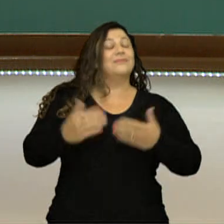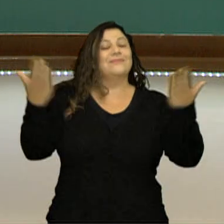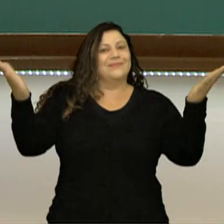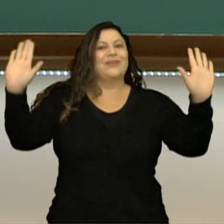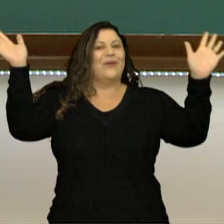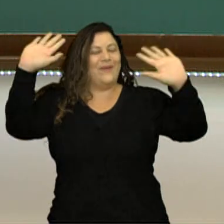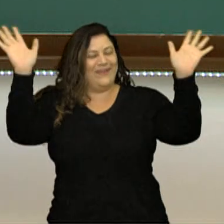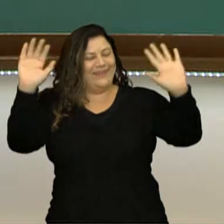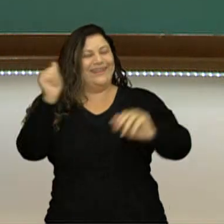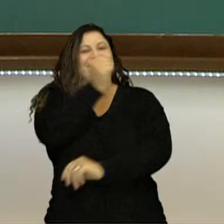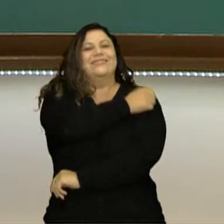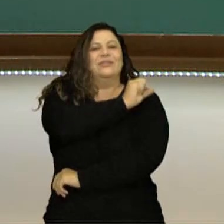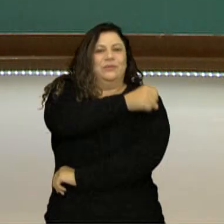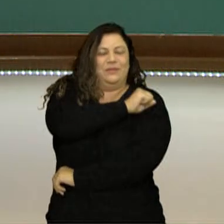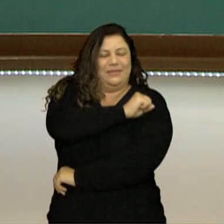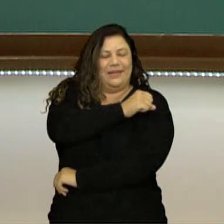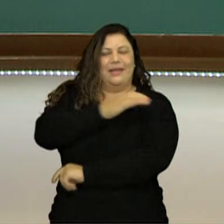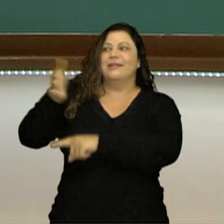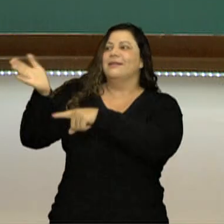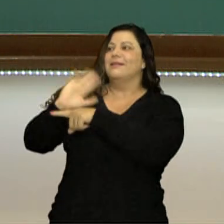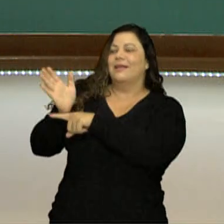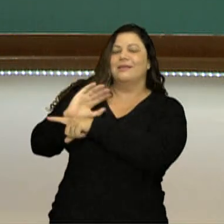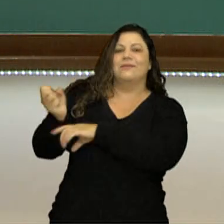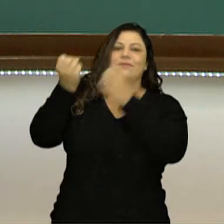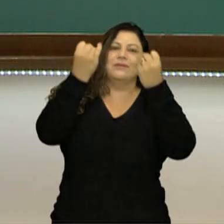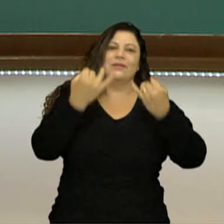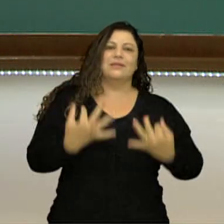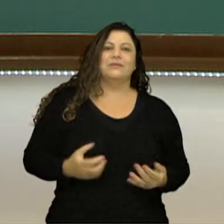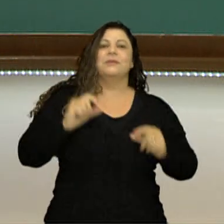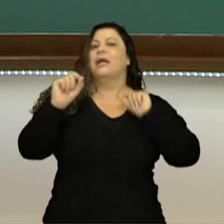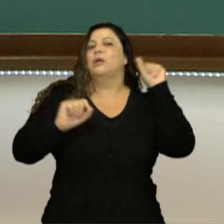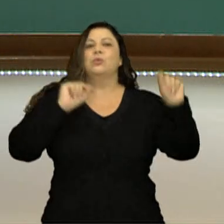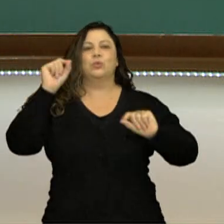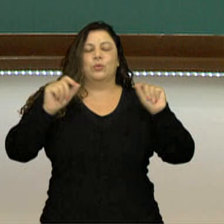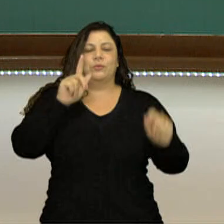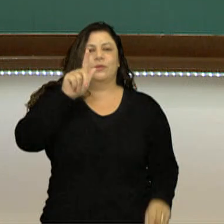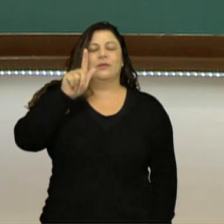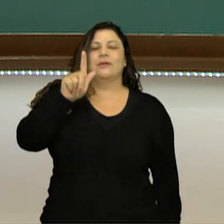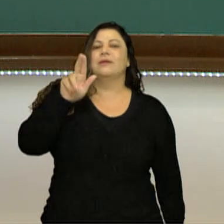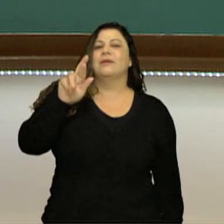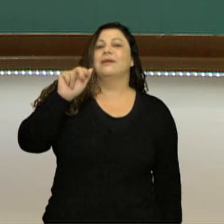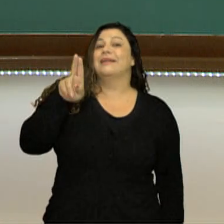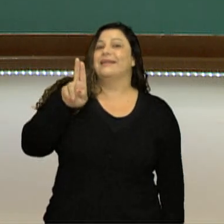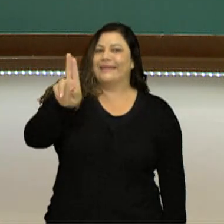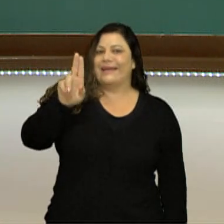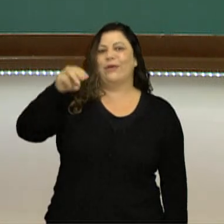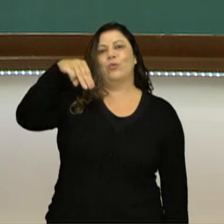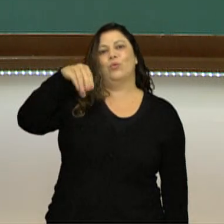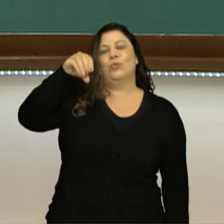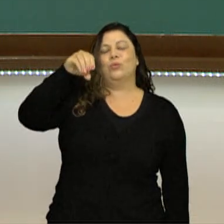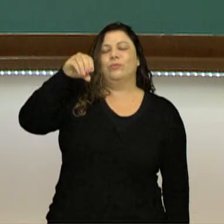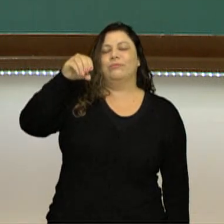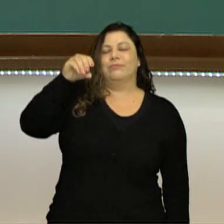Olá, estudante do oitavo ano, neste vídeo vamos falar sobre grau do monômio.